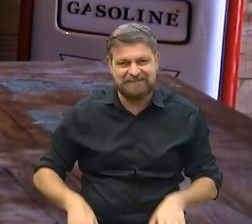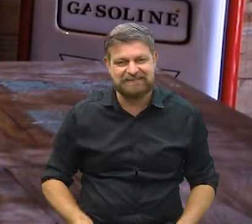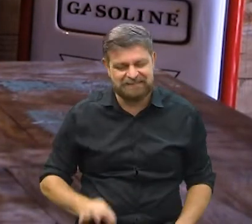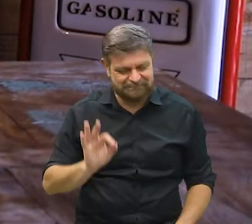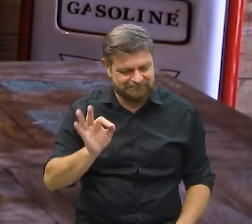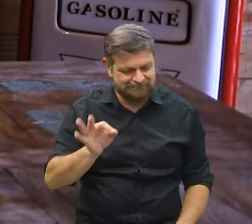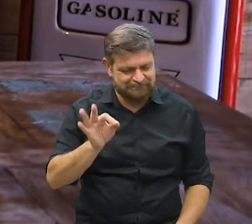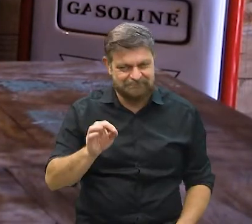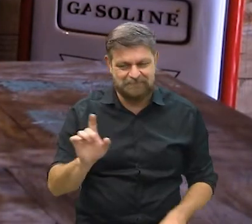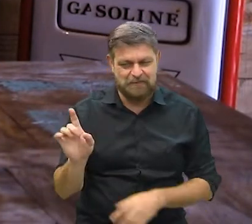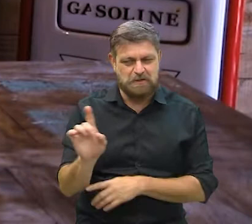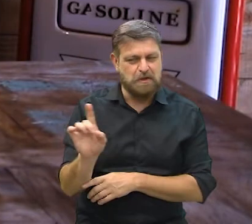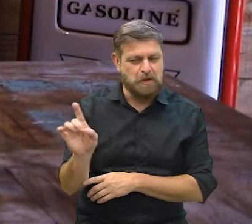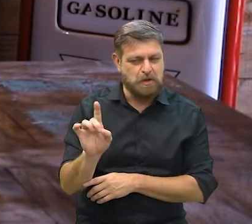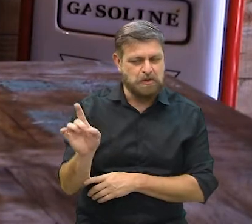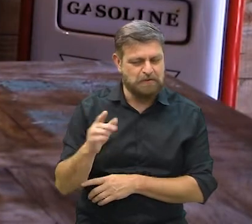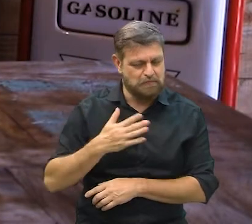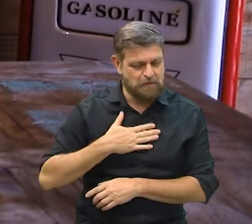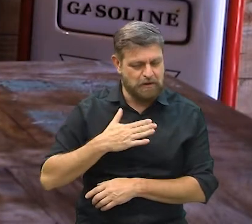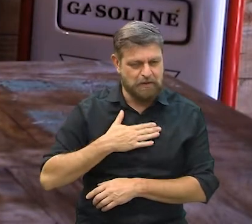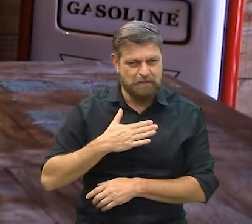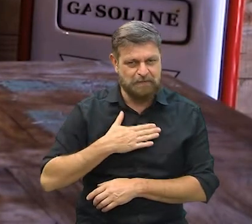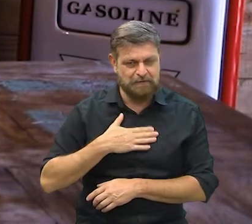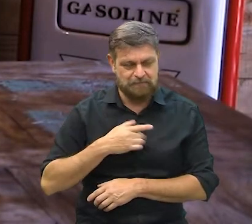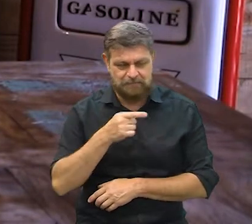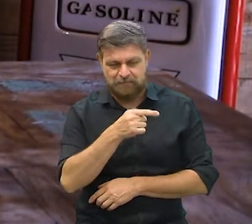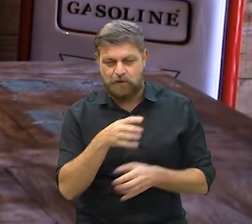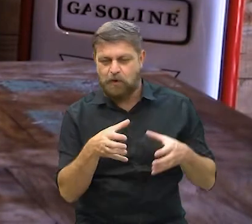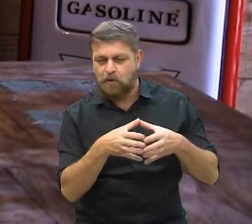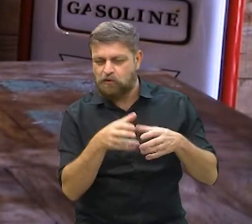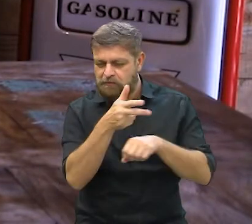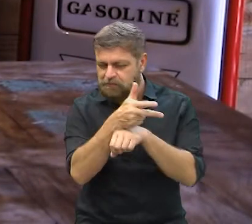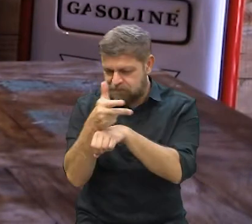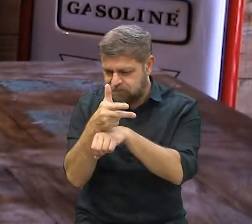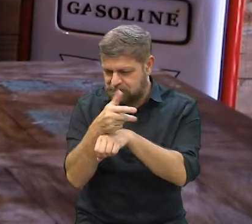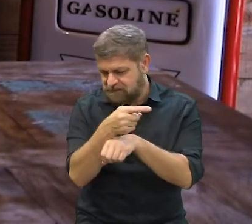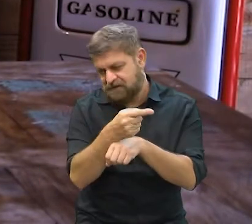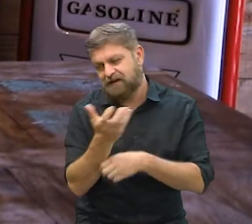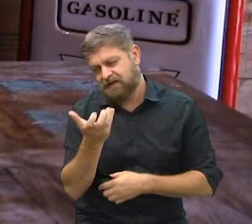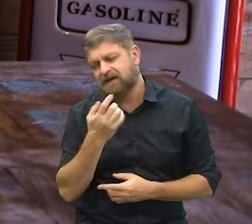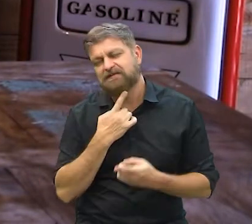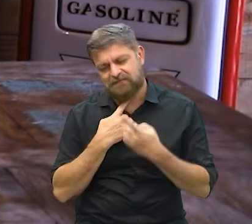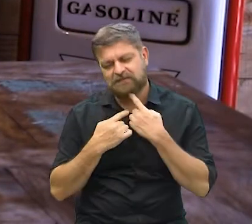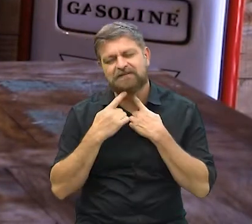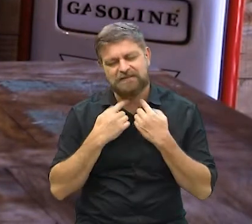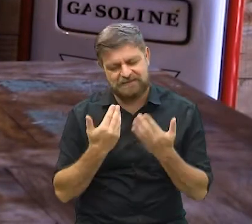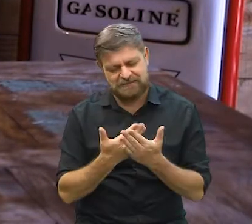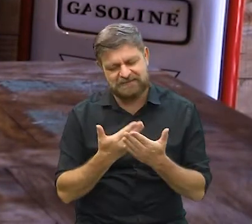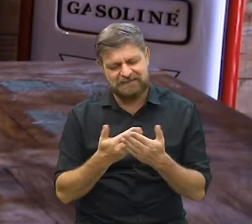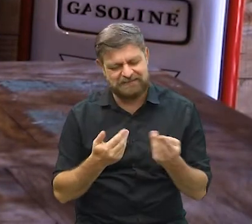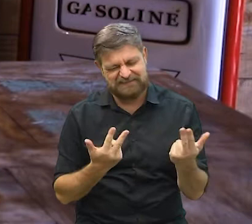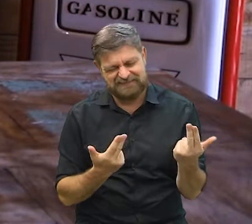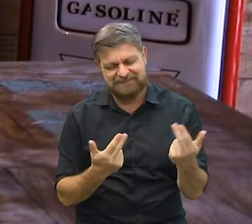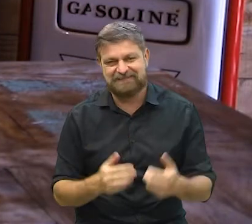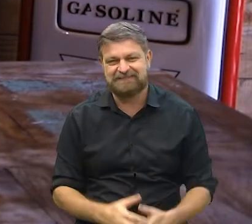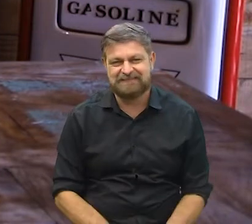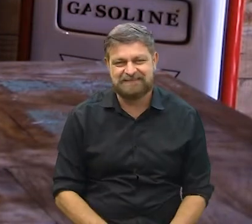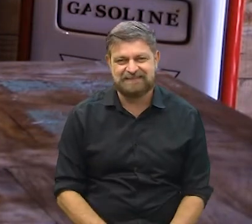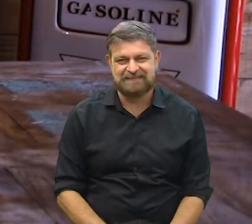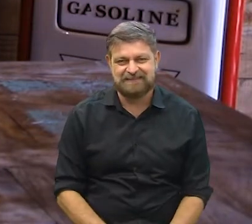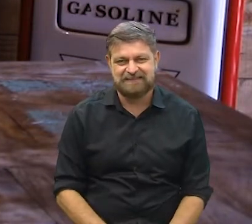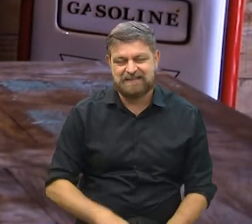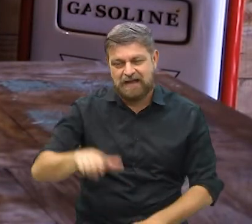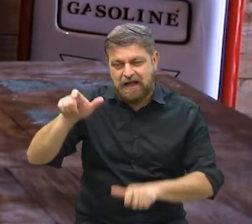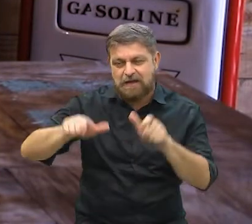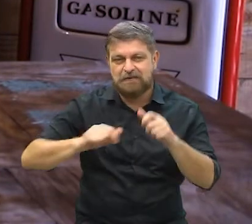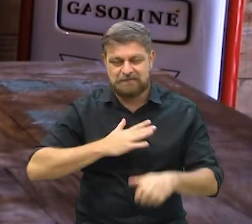Vai nada. Será que eu deixo pro pessoal aqui também, né? Dividir? Tem que dividir, né? Ô, chefe, pessoal que gostou